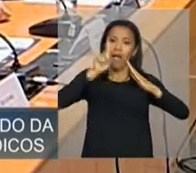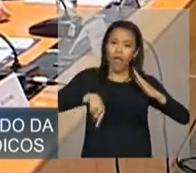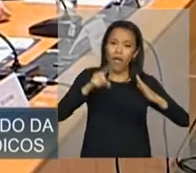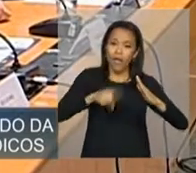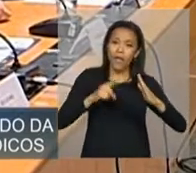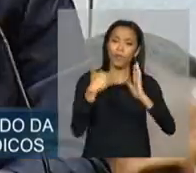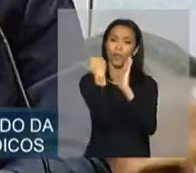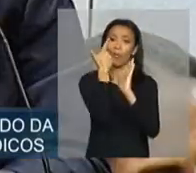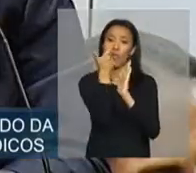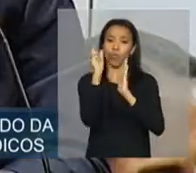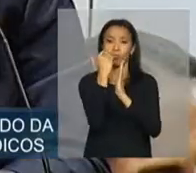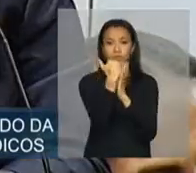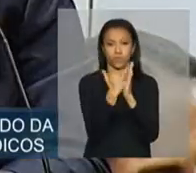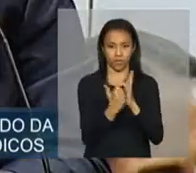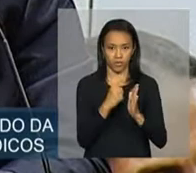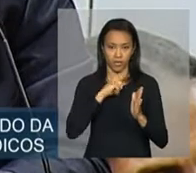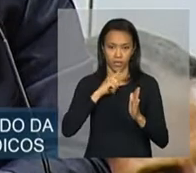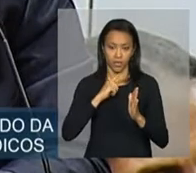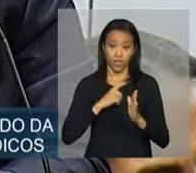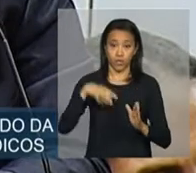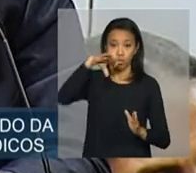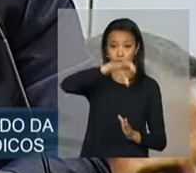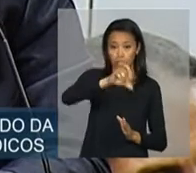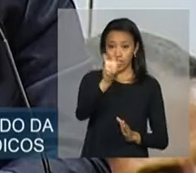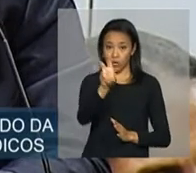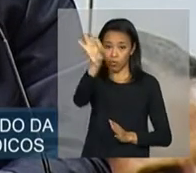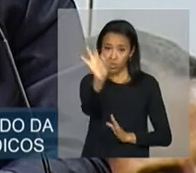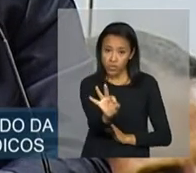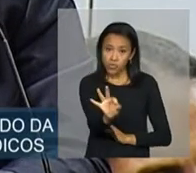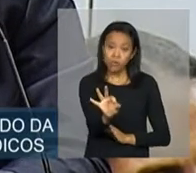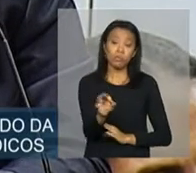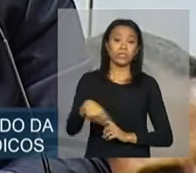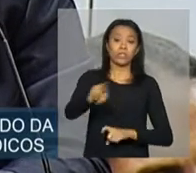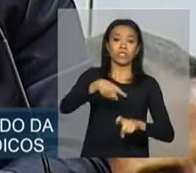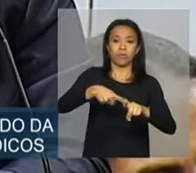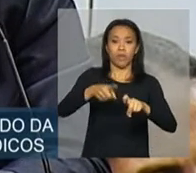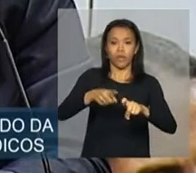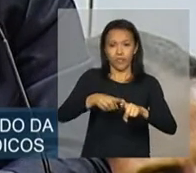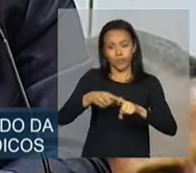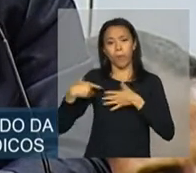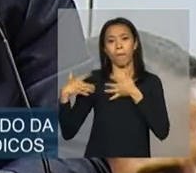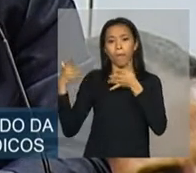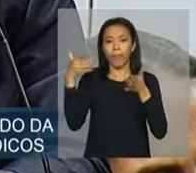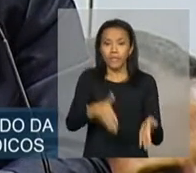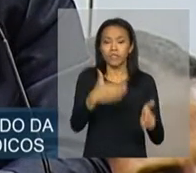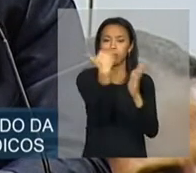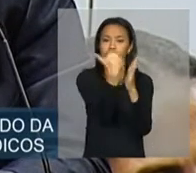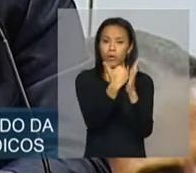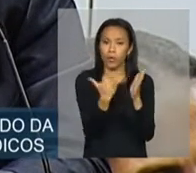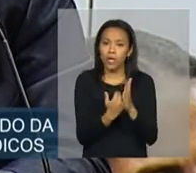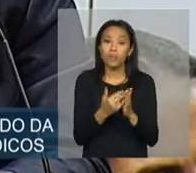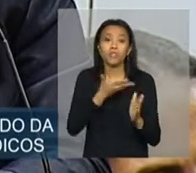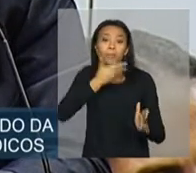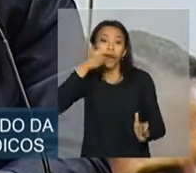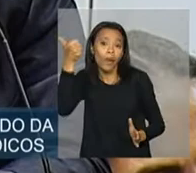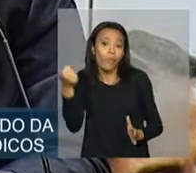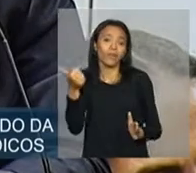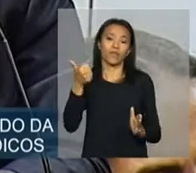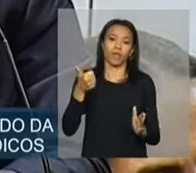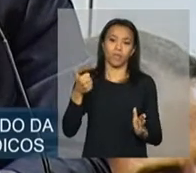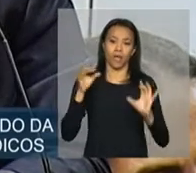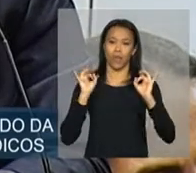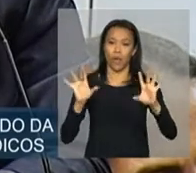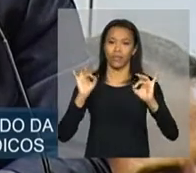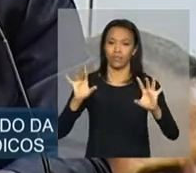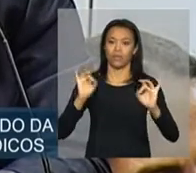chamado requalifica UBS os noventa e cinco porcento participa no Programa Nacional de melhoria do acesso e da qualidade da atenção básica